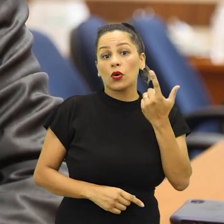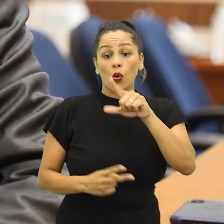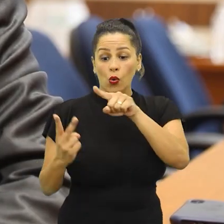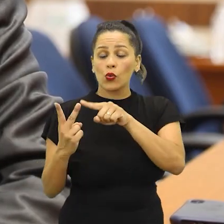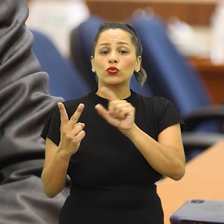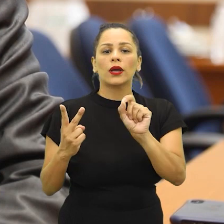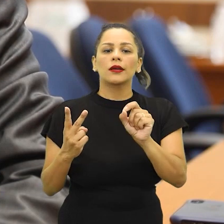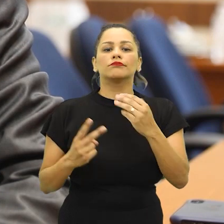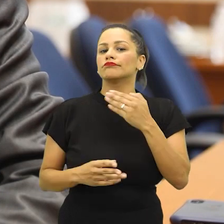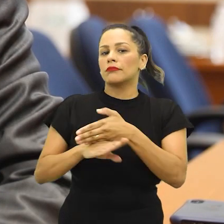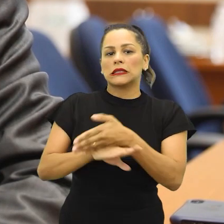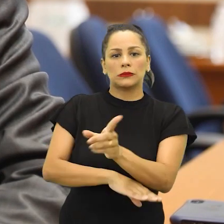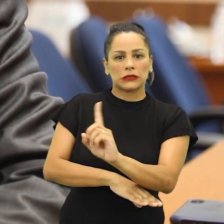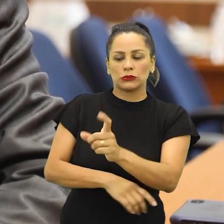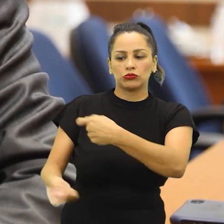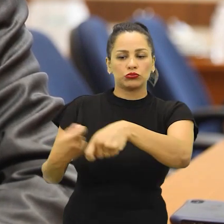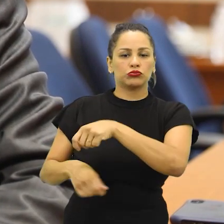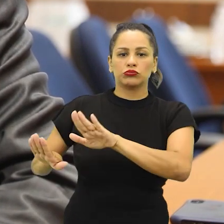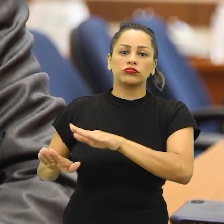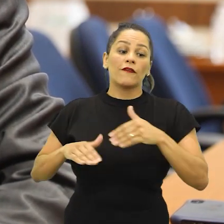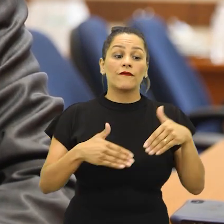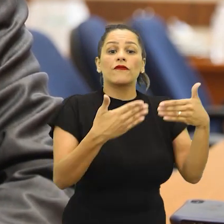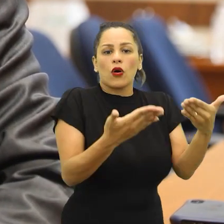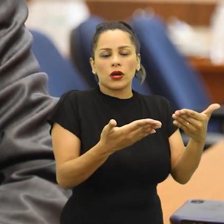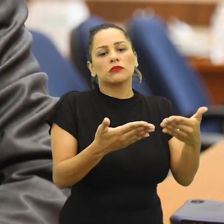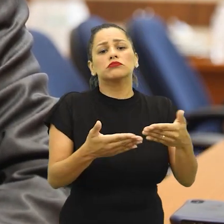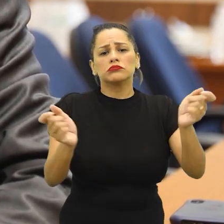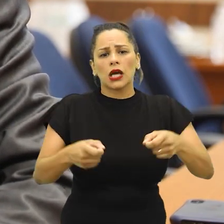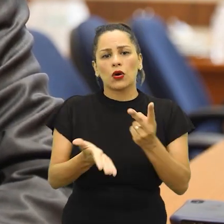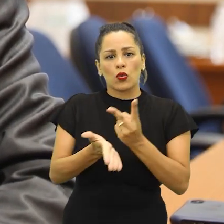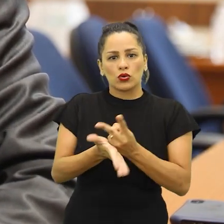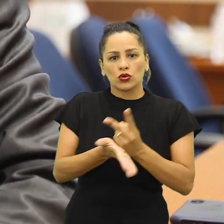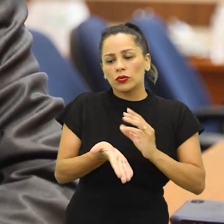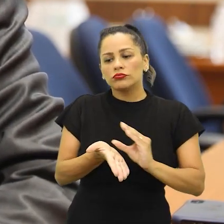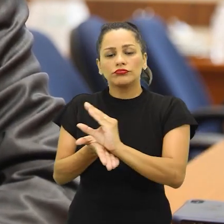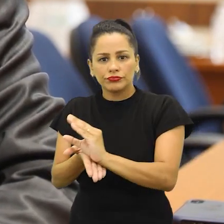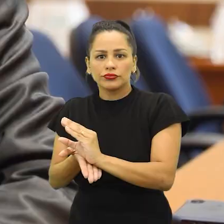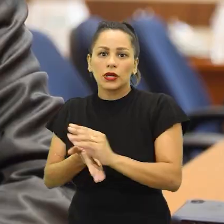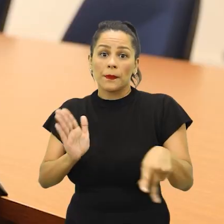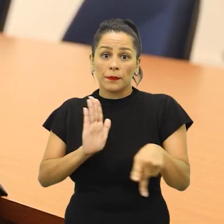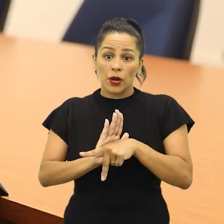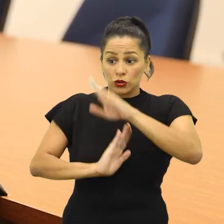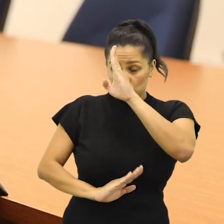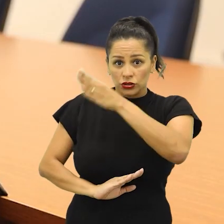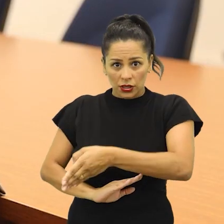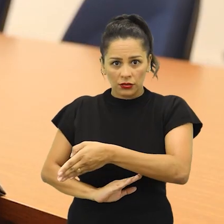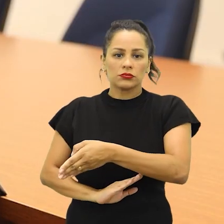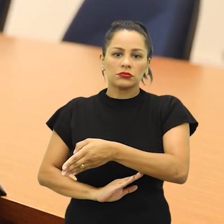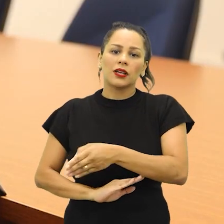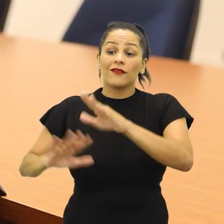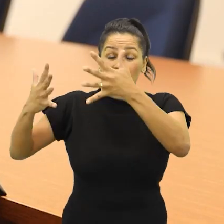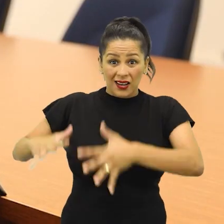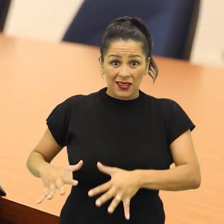participam da negociação coletiva. Eles podem continuar recebendo seus créditos diretamente do devedor. Na falência, os